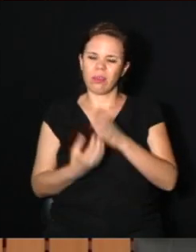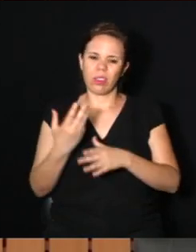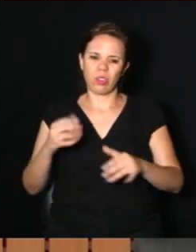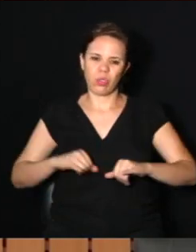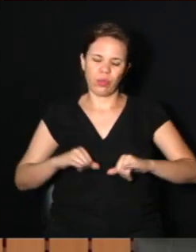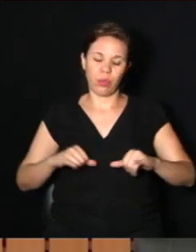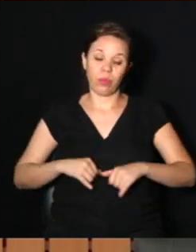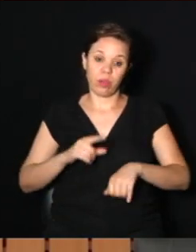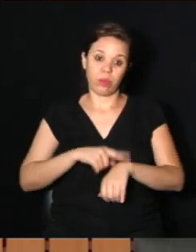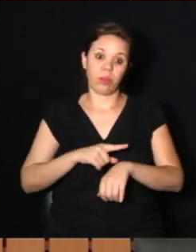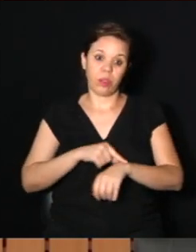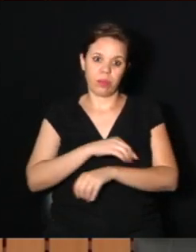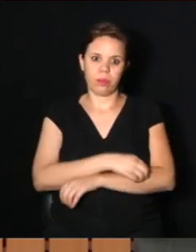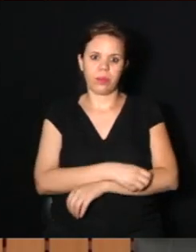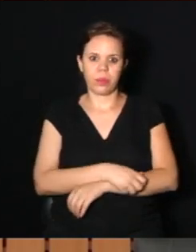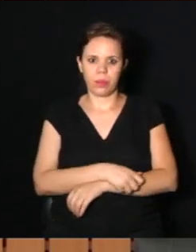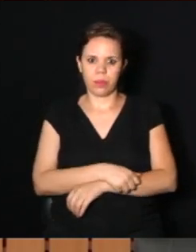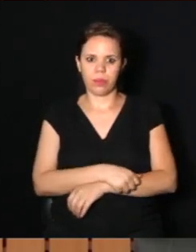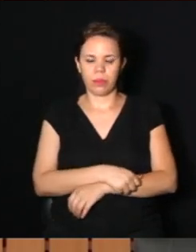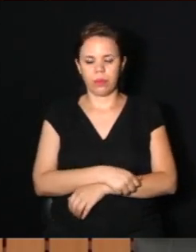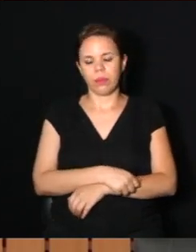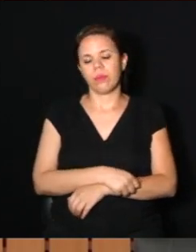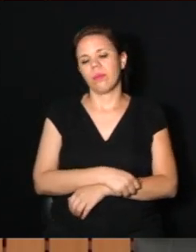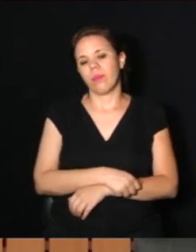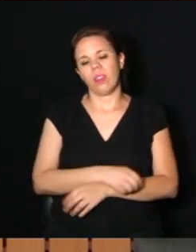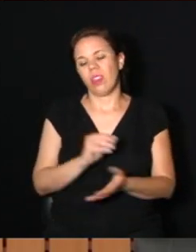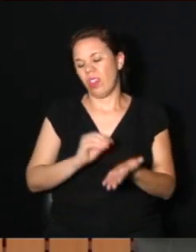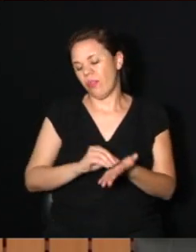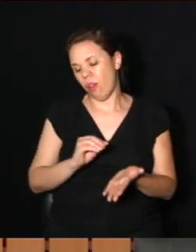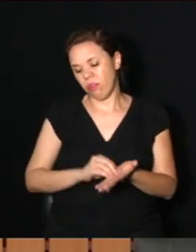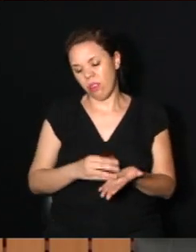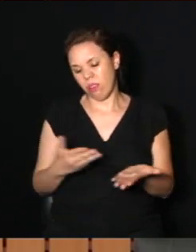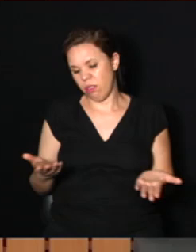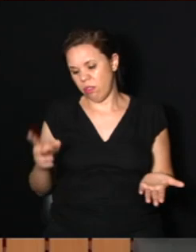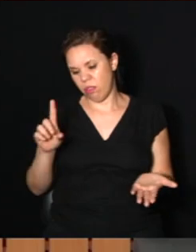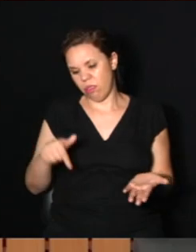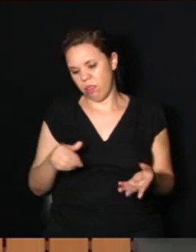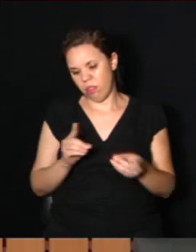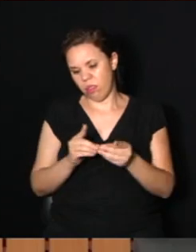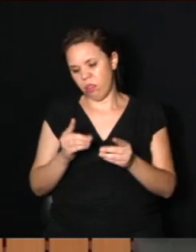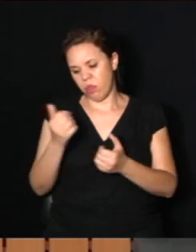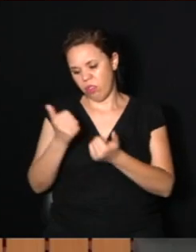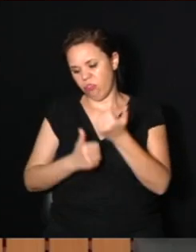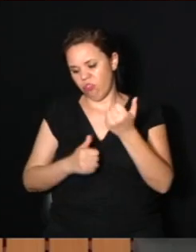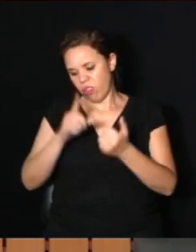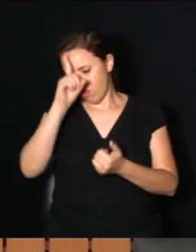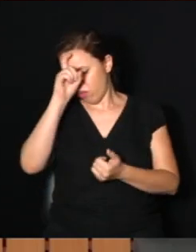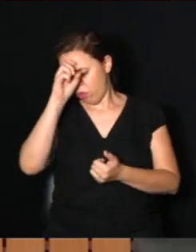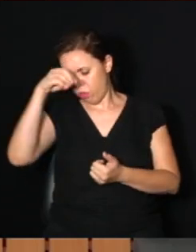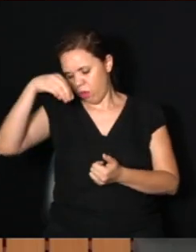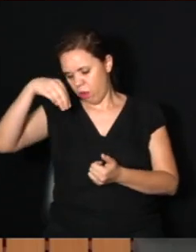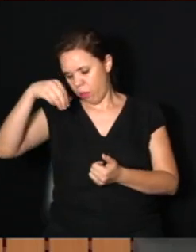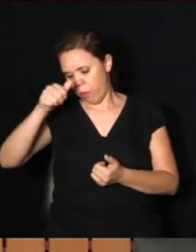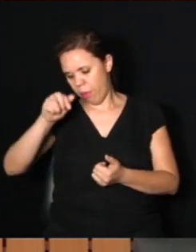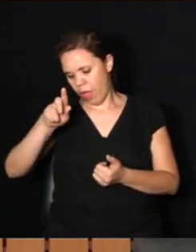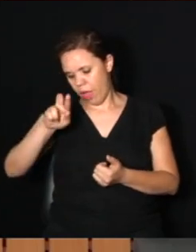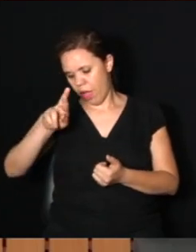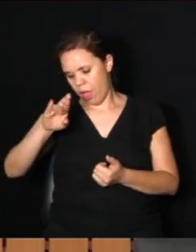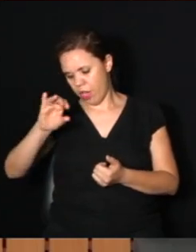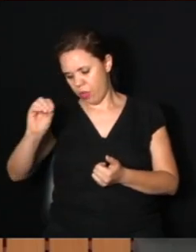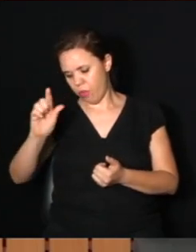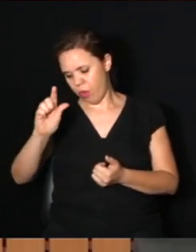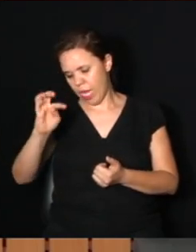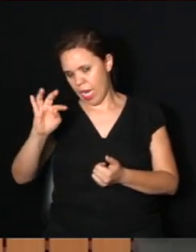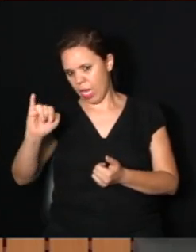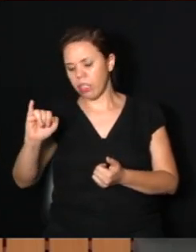nesse momento, né, isso tem sido desprovido pela direção, a despeito de toda